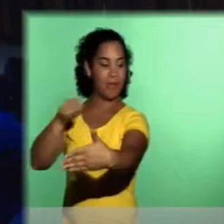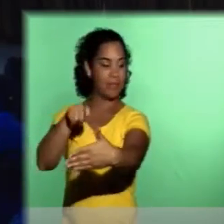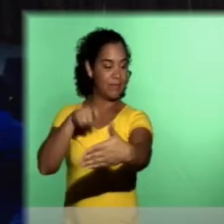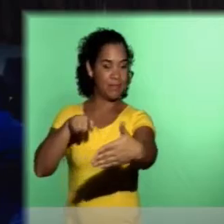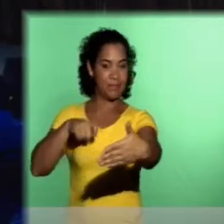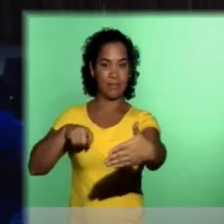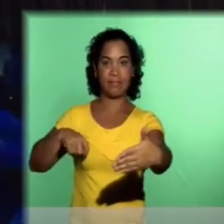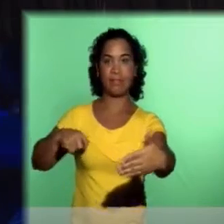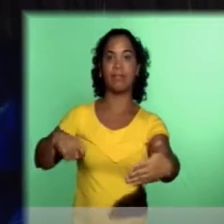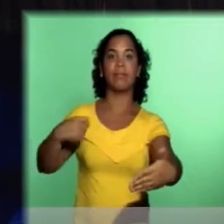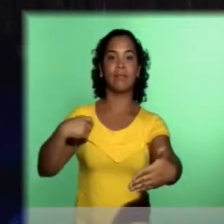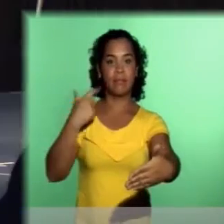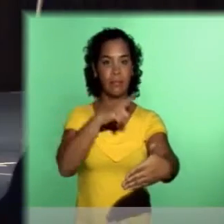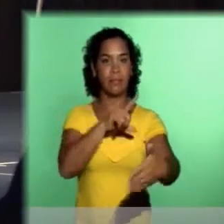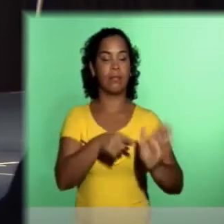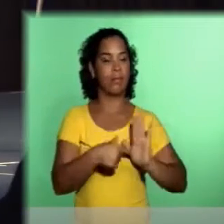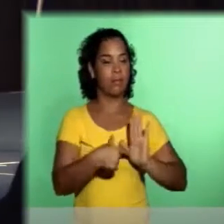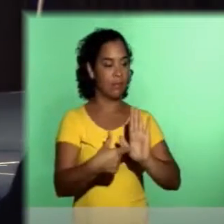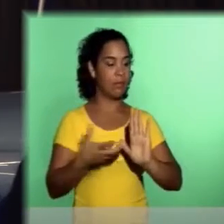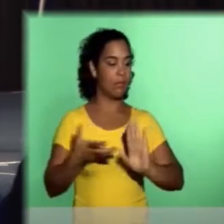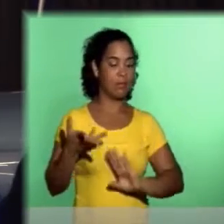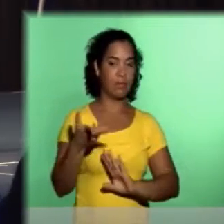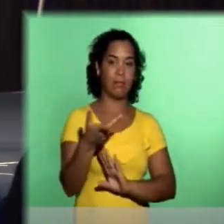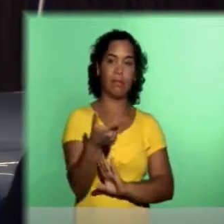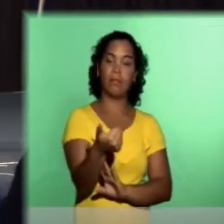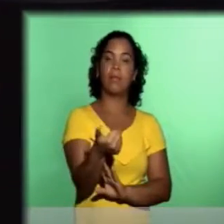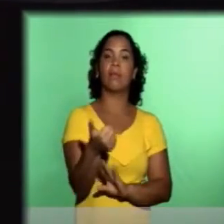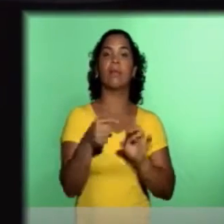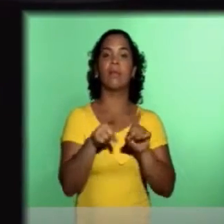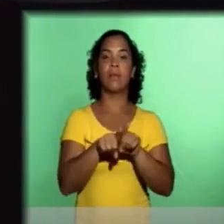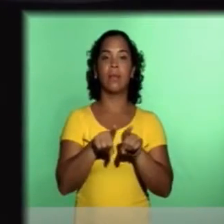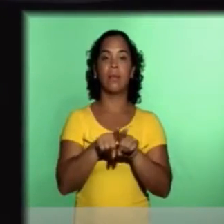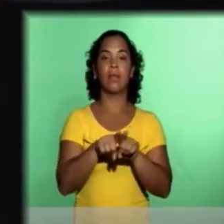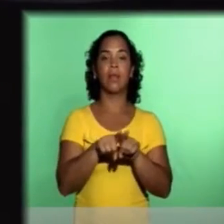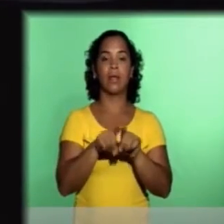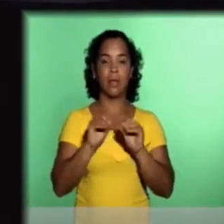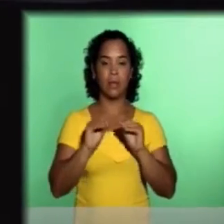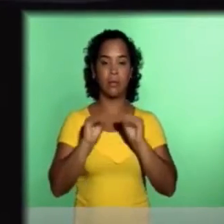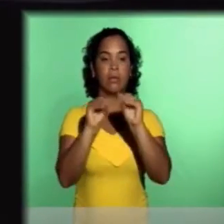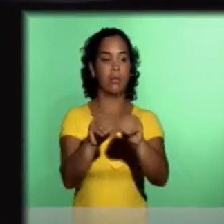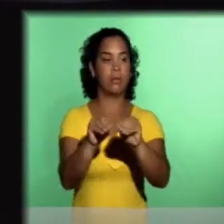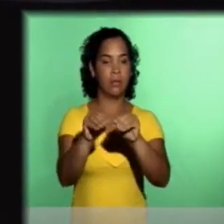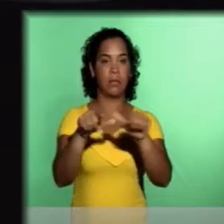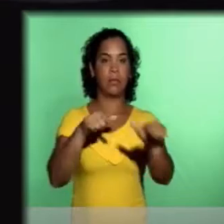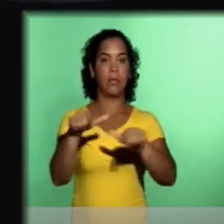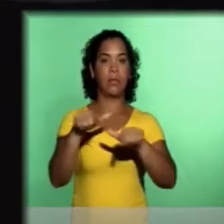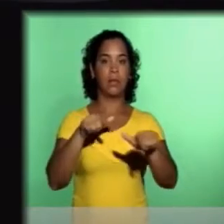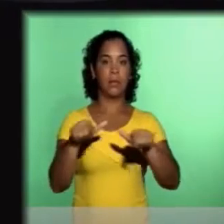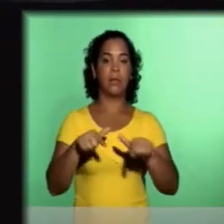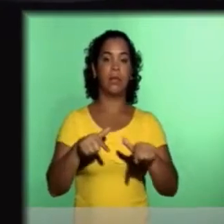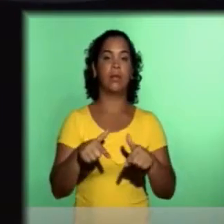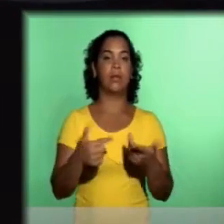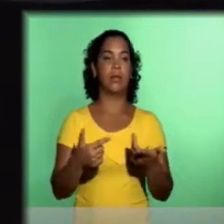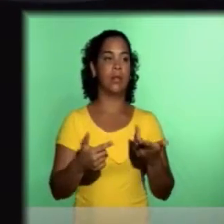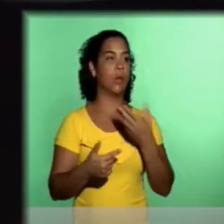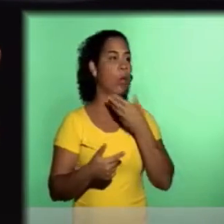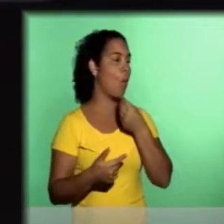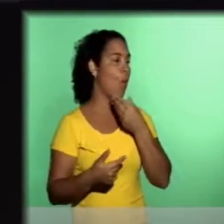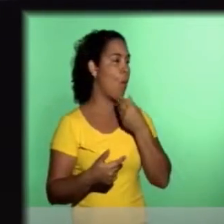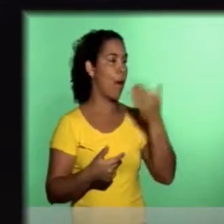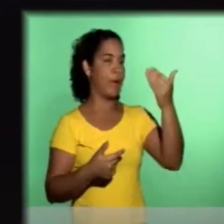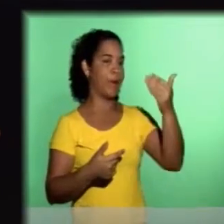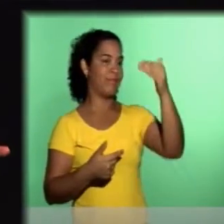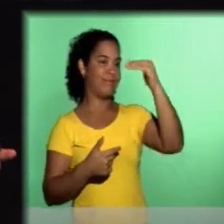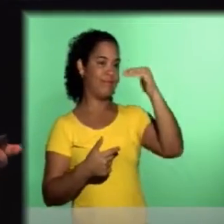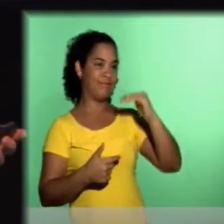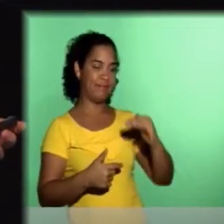a validade desses testes de proficiência, o fato é que elas recebem, no mercado de trabalho, menos do que os homens, o que demonstra uma